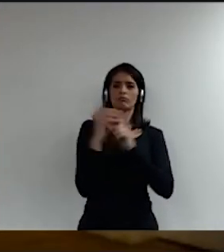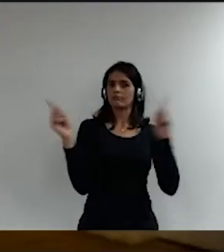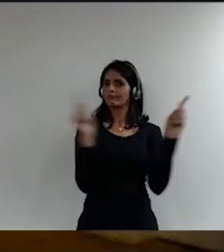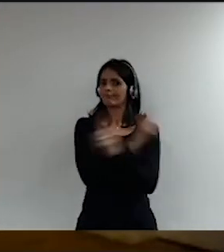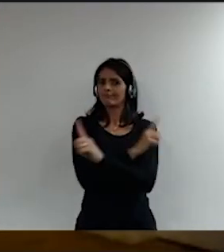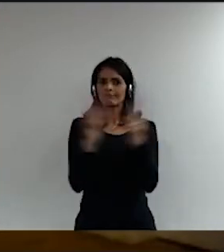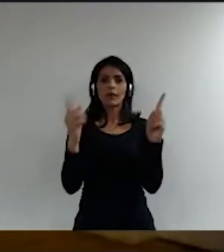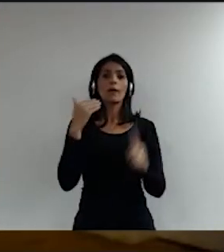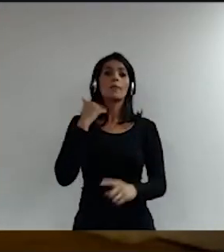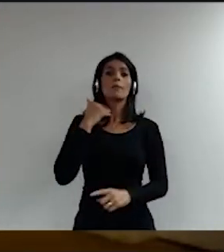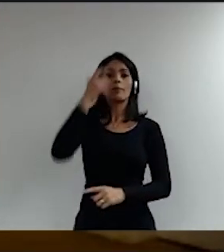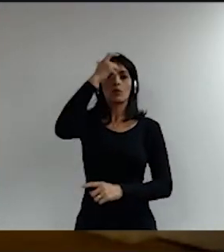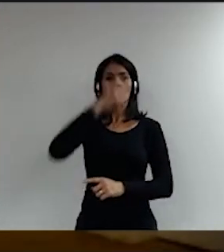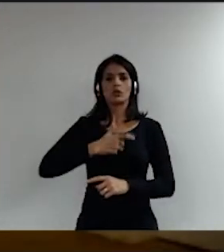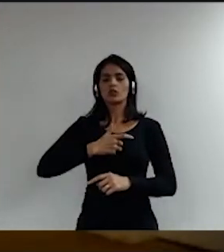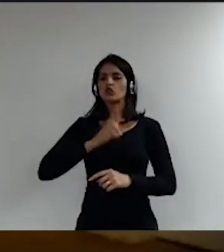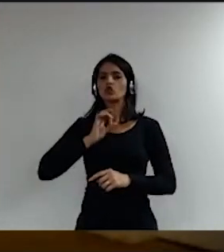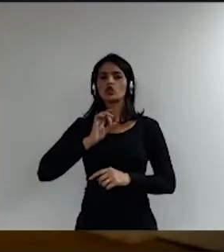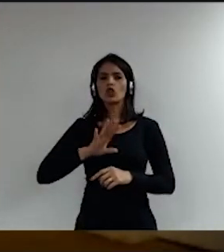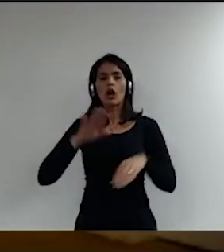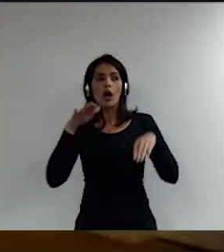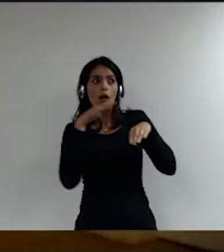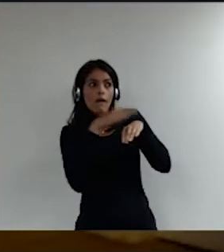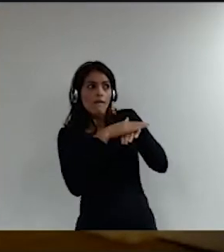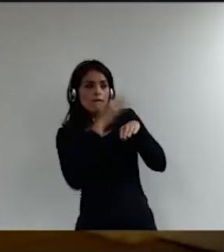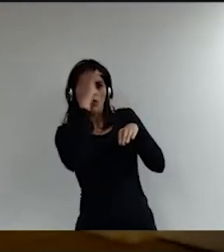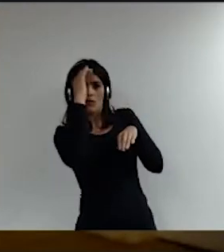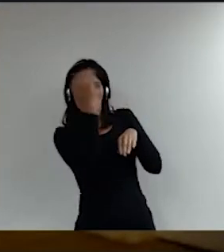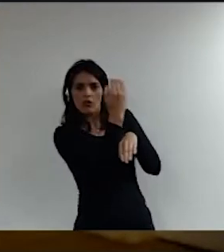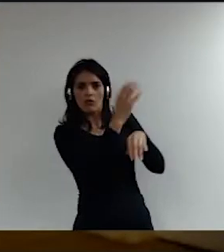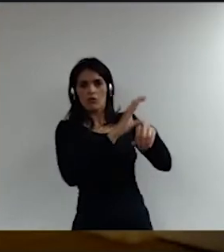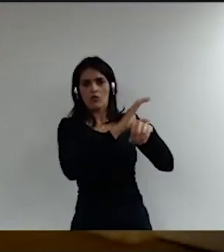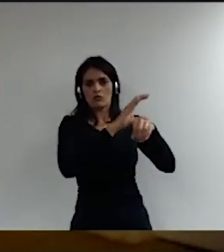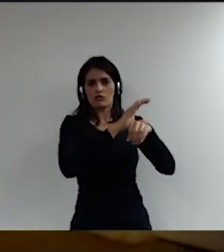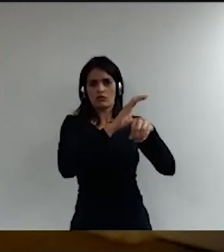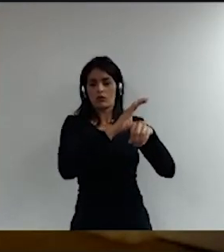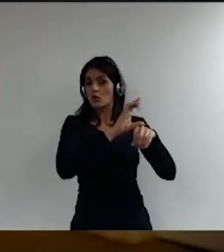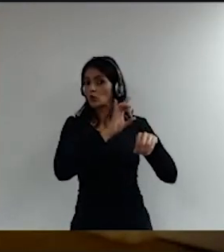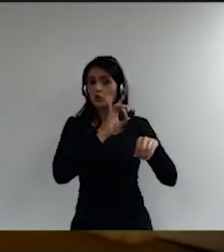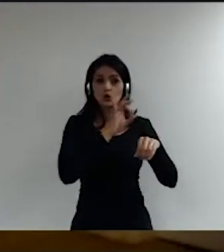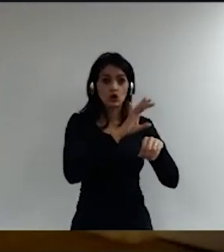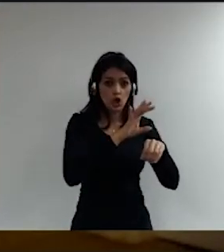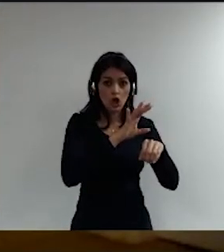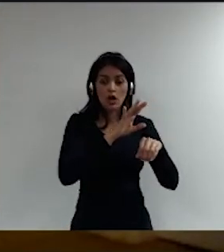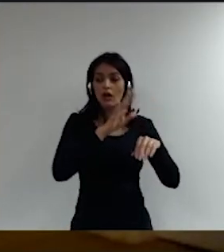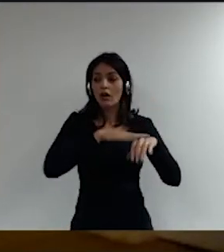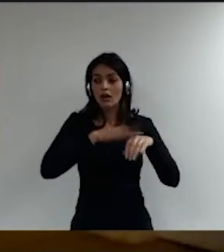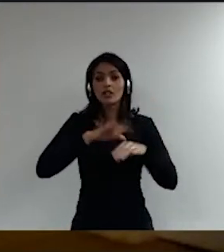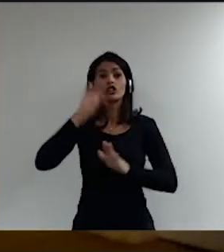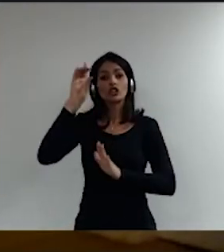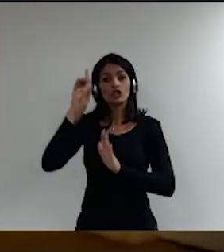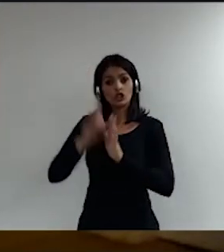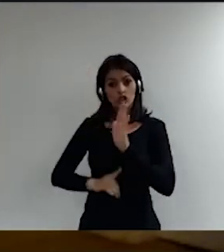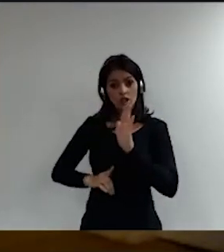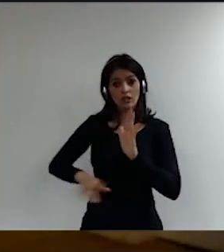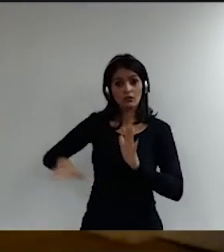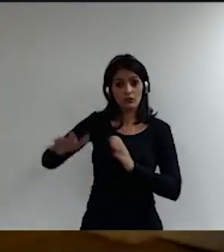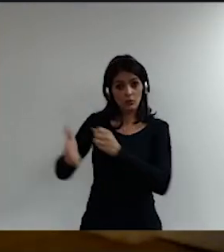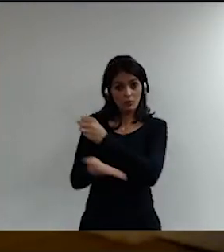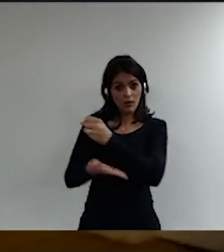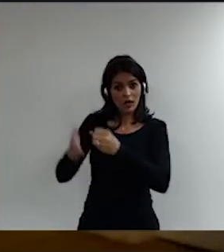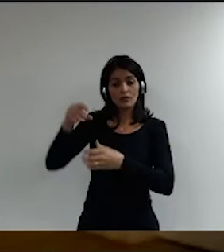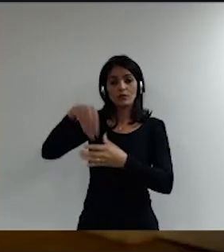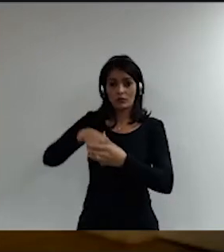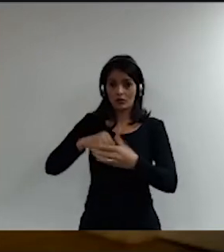juiz só é refém da Constituição. E da Constituição para concretizar os direitos fundamentais